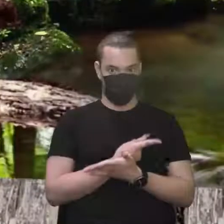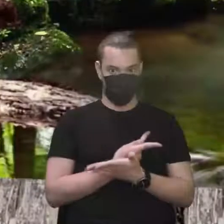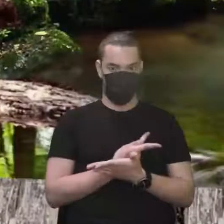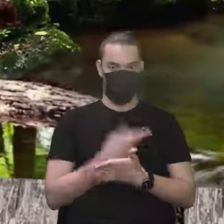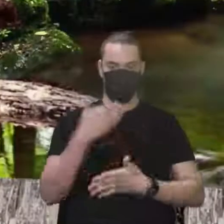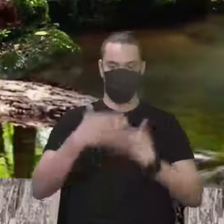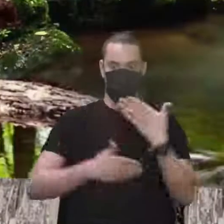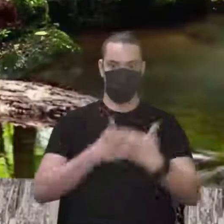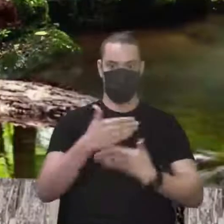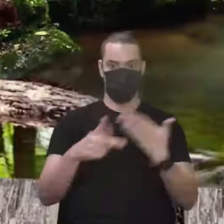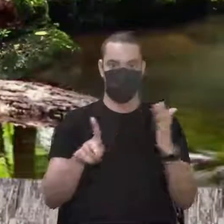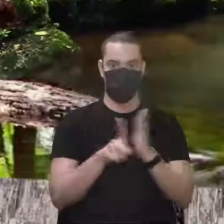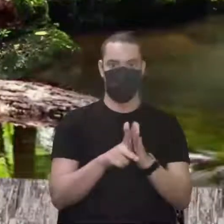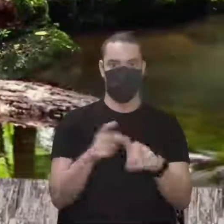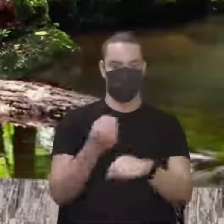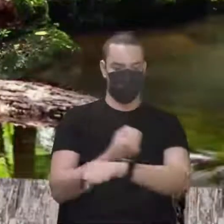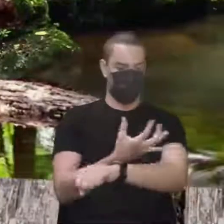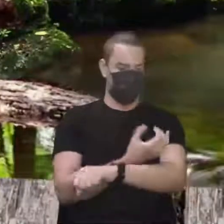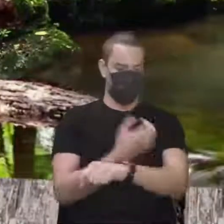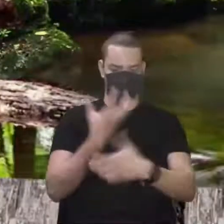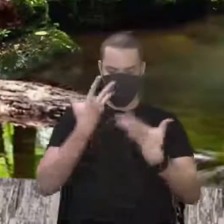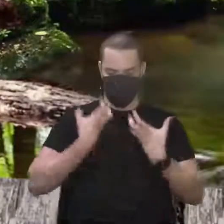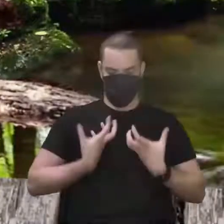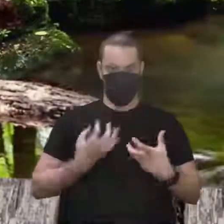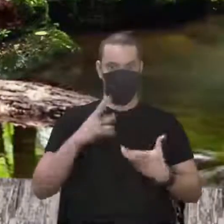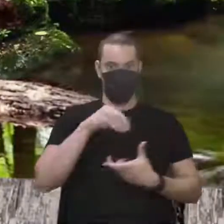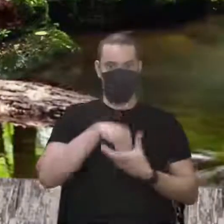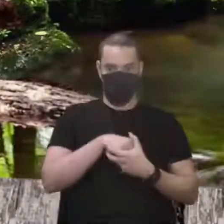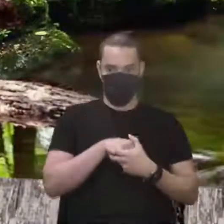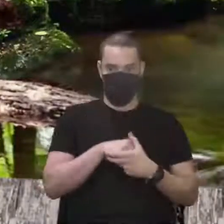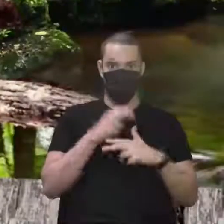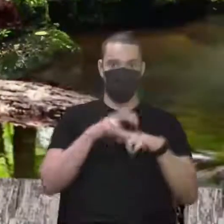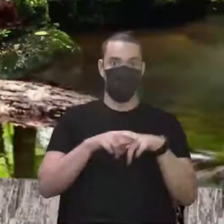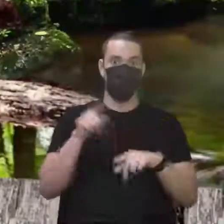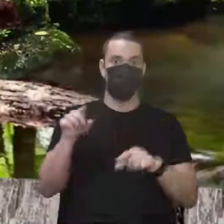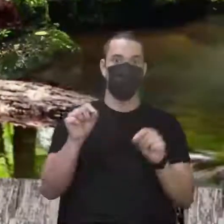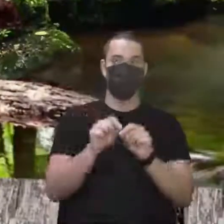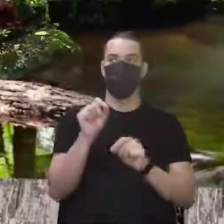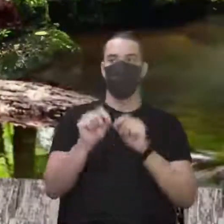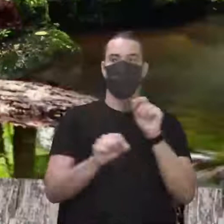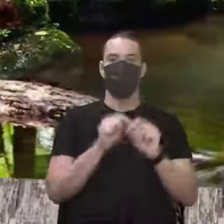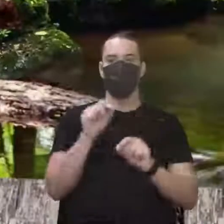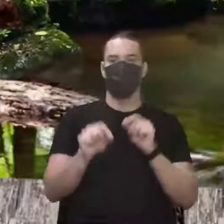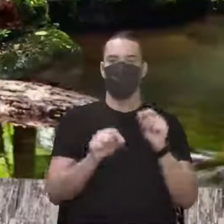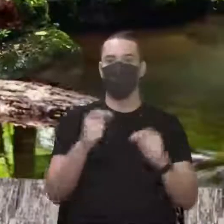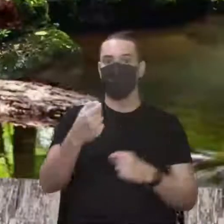aquele processo ali inflamatório, infeccioso, enfim. E ali está sendo administrado o quê?